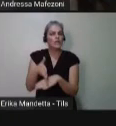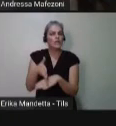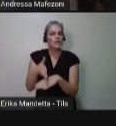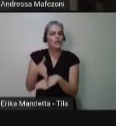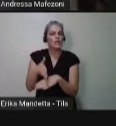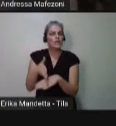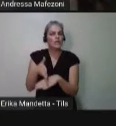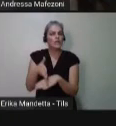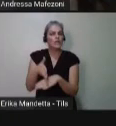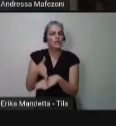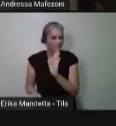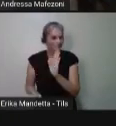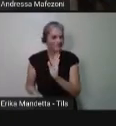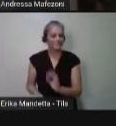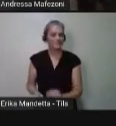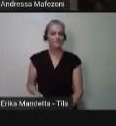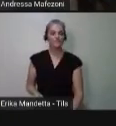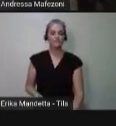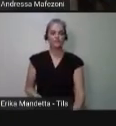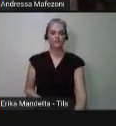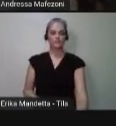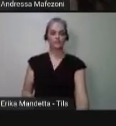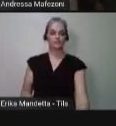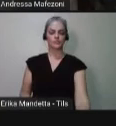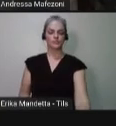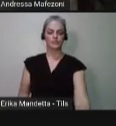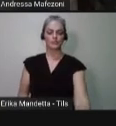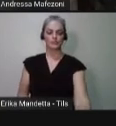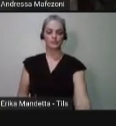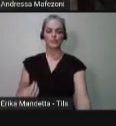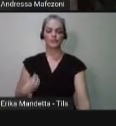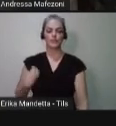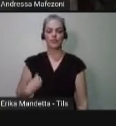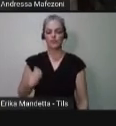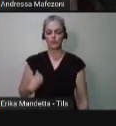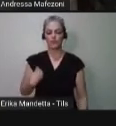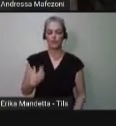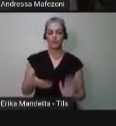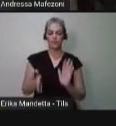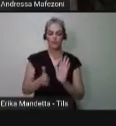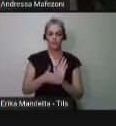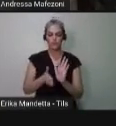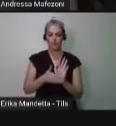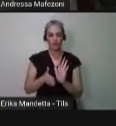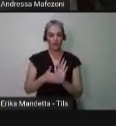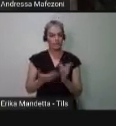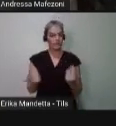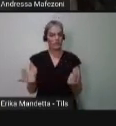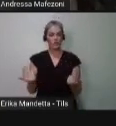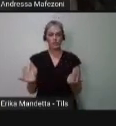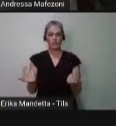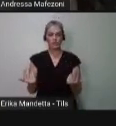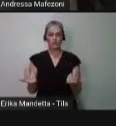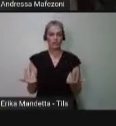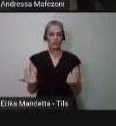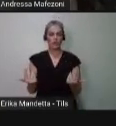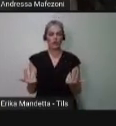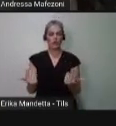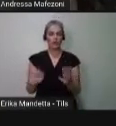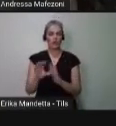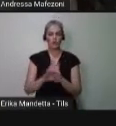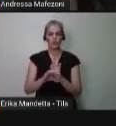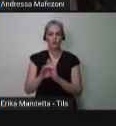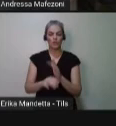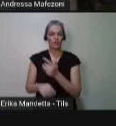na proposta curricular, para eles de igual forma aos demais alunos. Ou seja, como isso